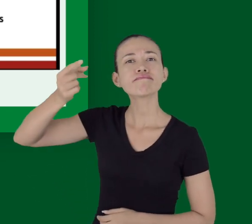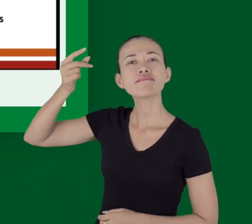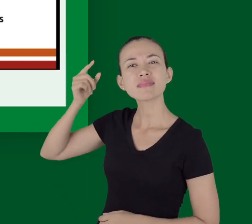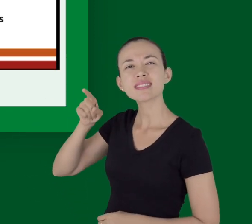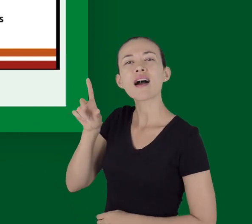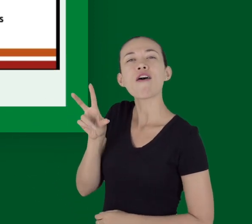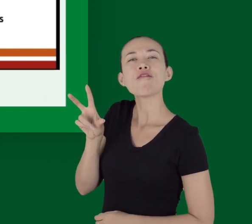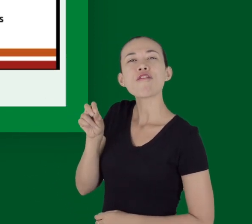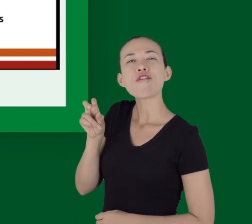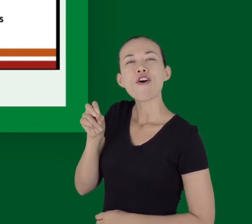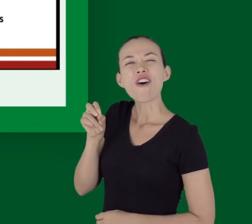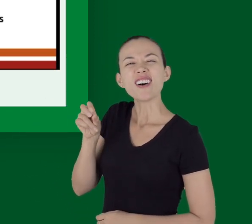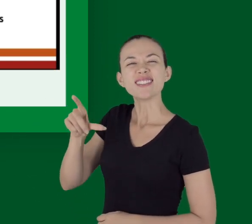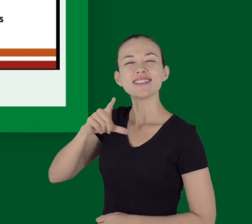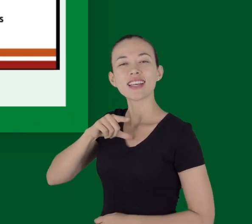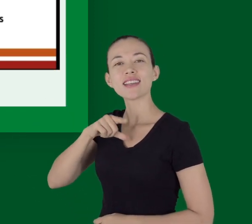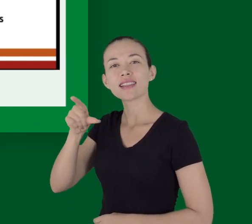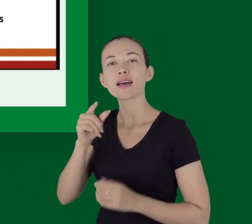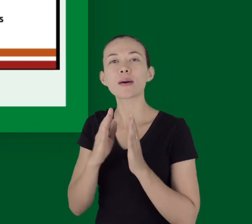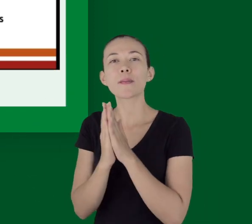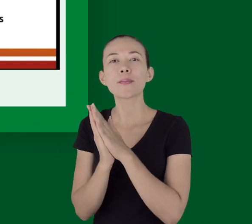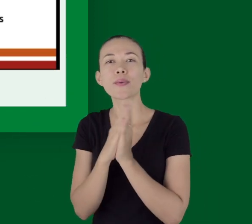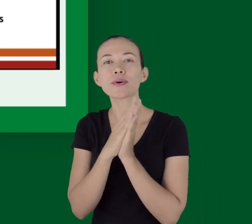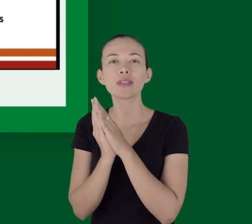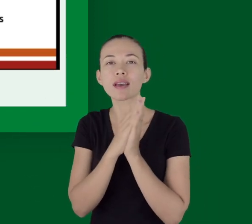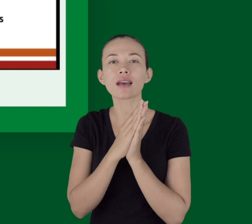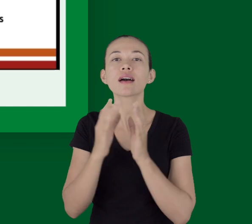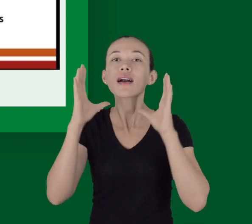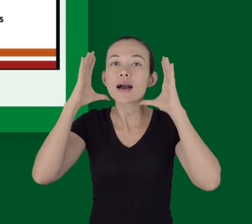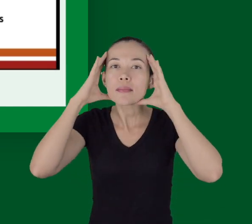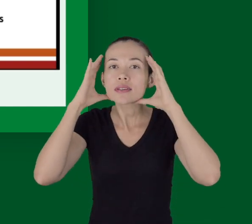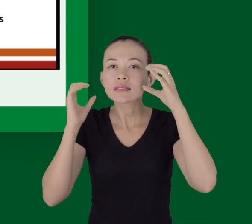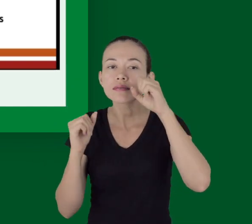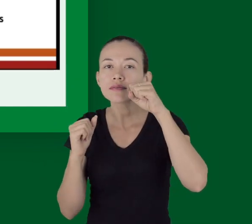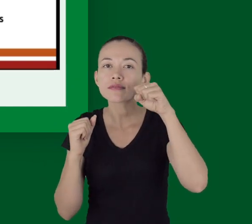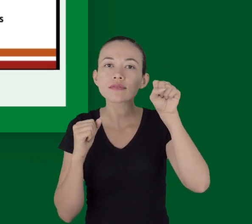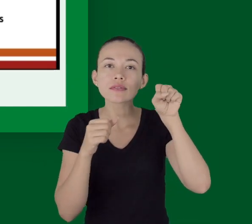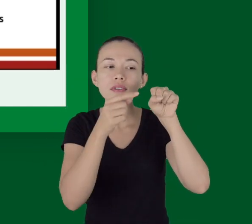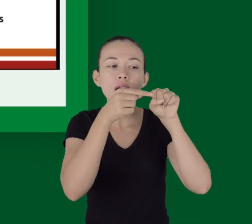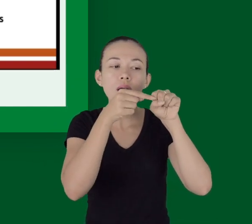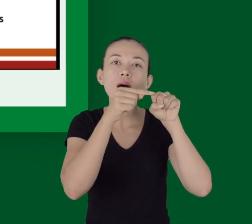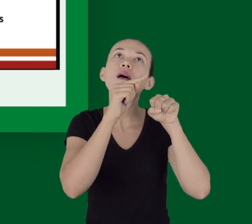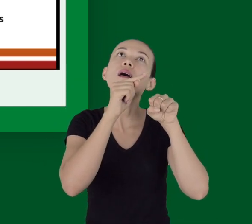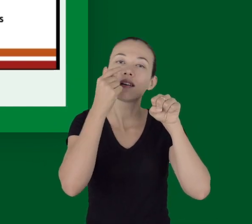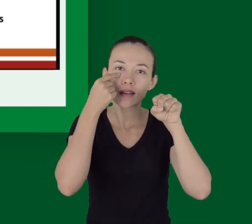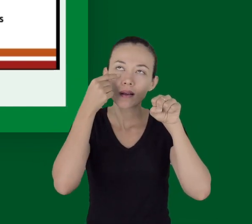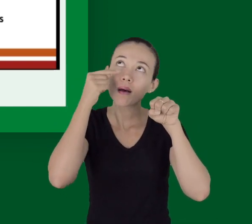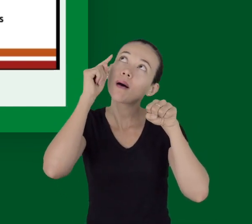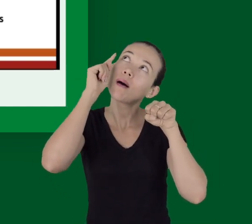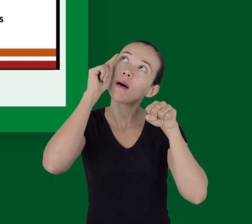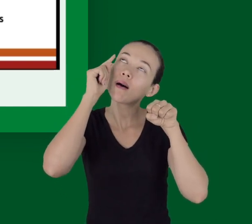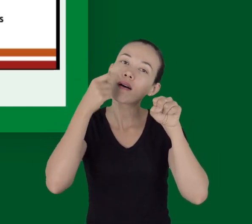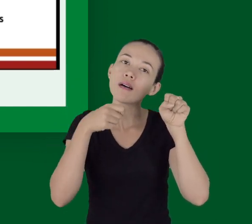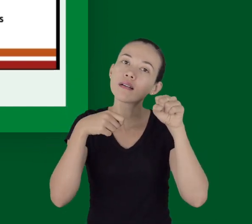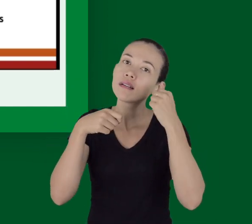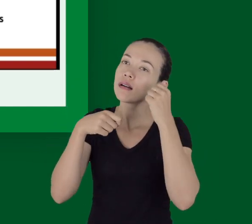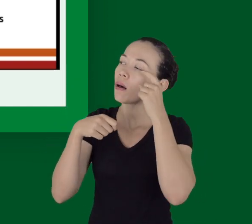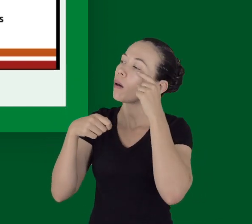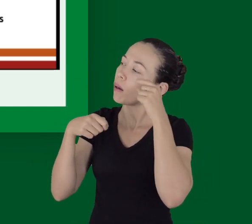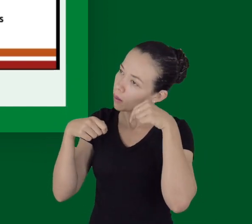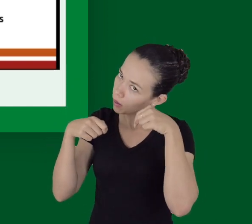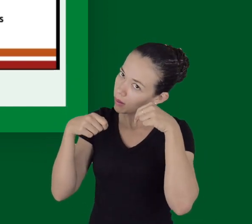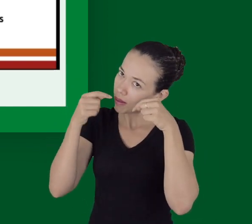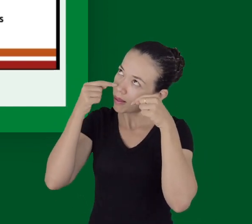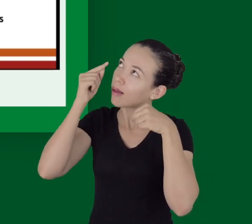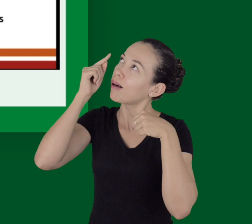de antigamente, dos nossos avós, aquela boneca de louça, que virava a cabecinha assim, o olhinho ia para cima e virava a cabeça do outro lado, o olho para cima.